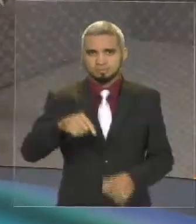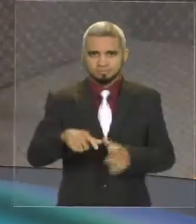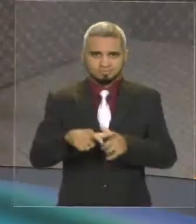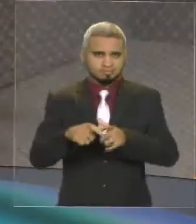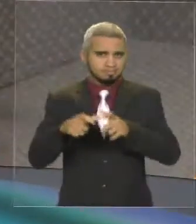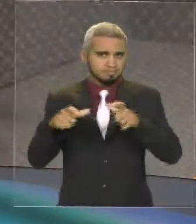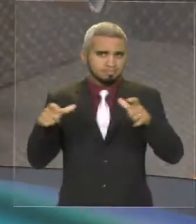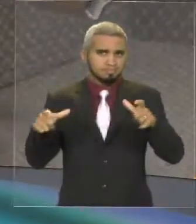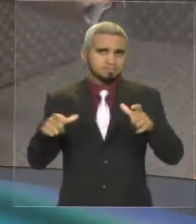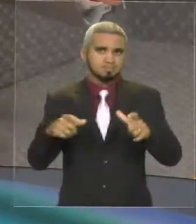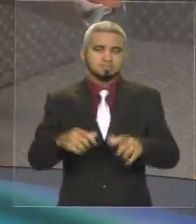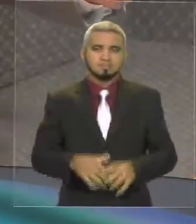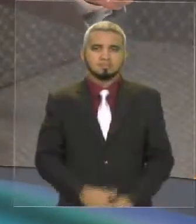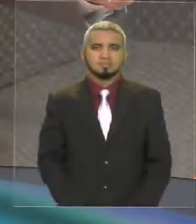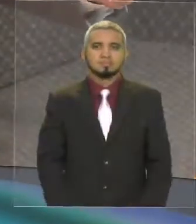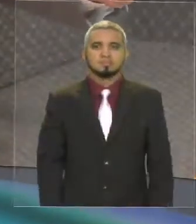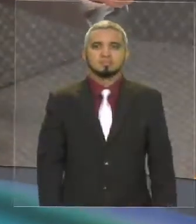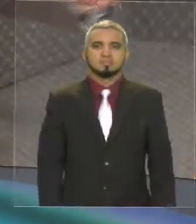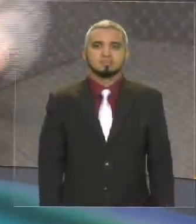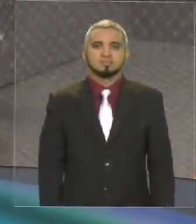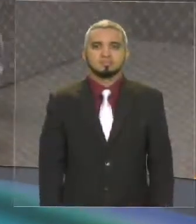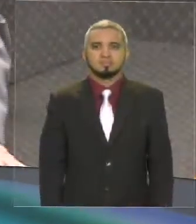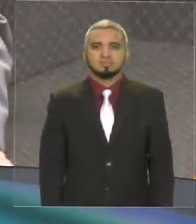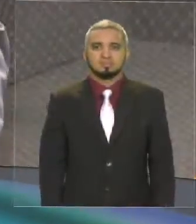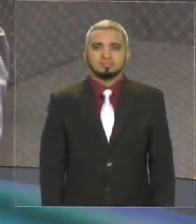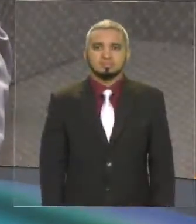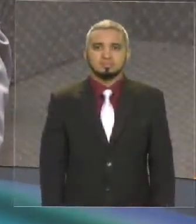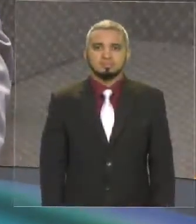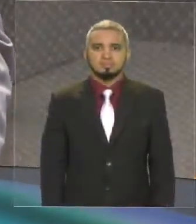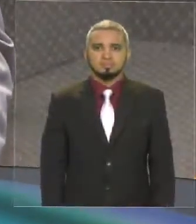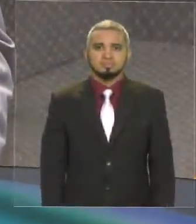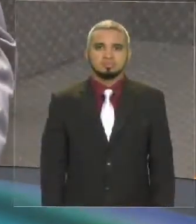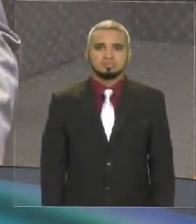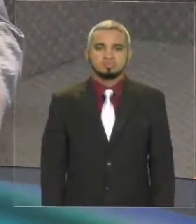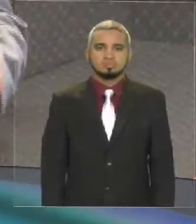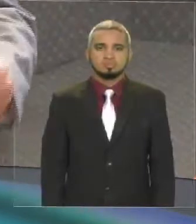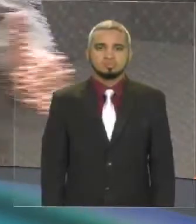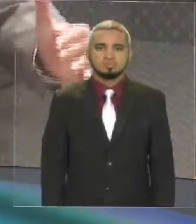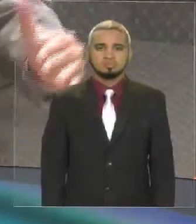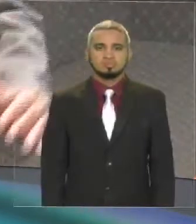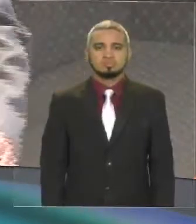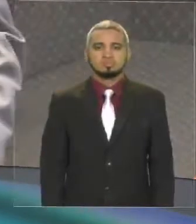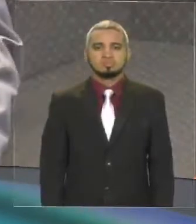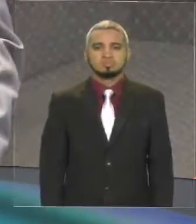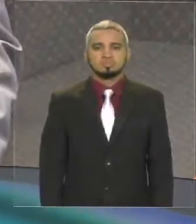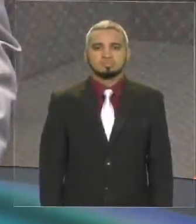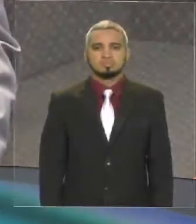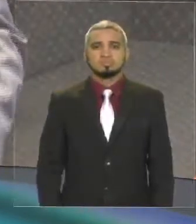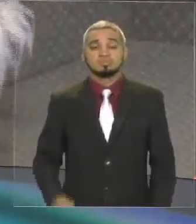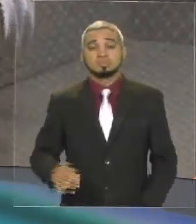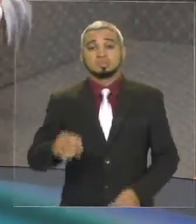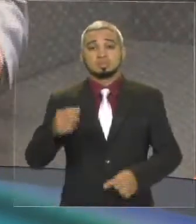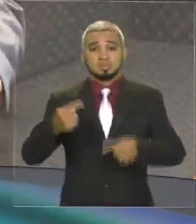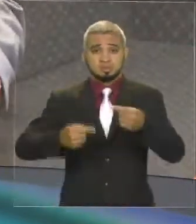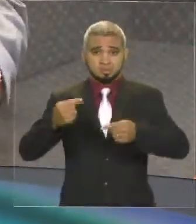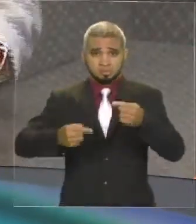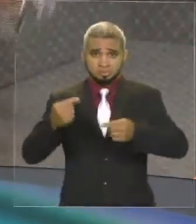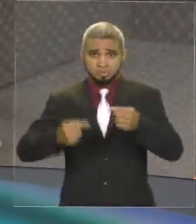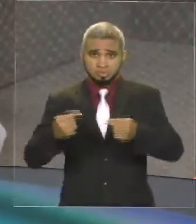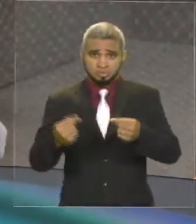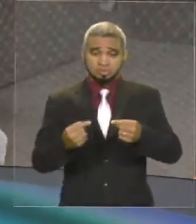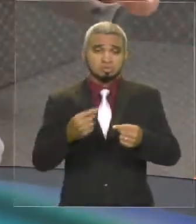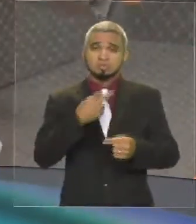uma escala muito grande. E eu vejo a política que você não pode passar a mão na corrupção, tem que mandar